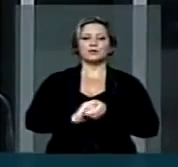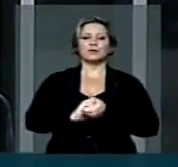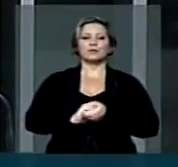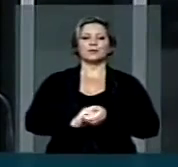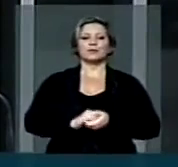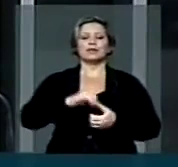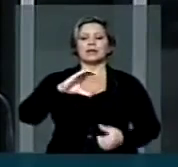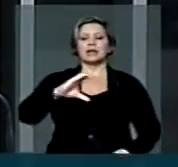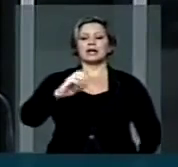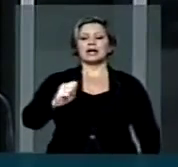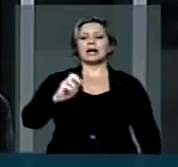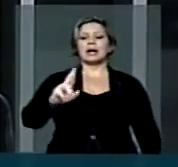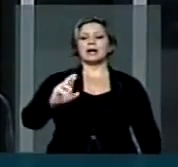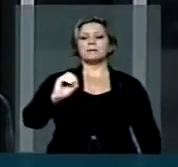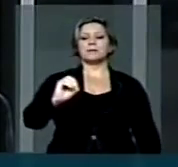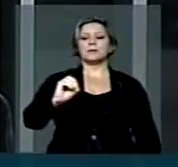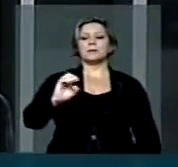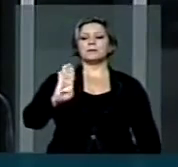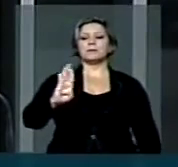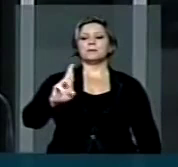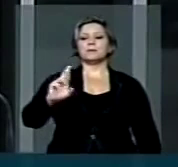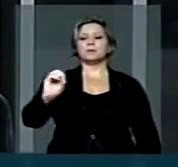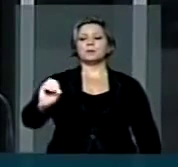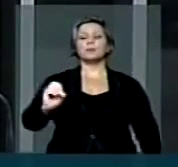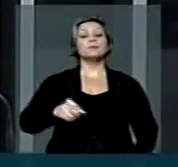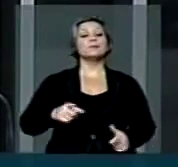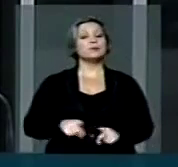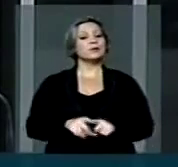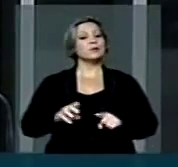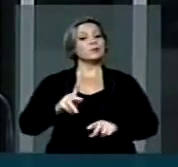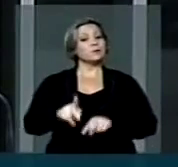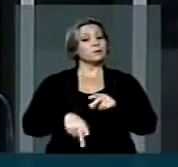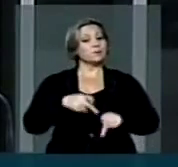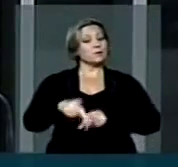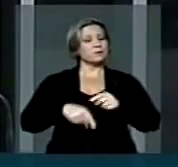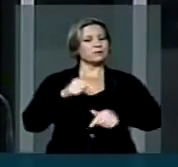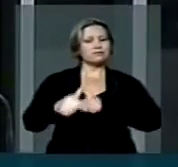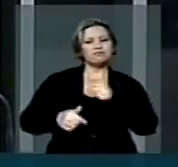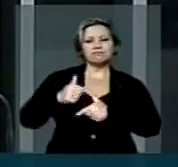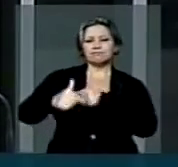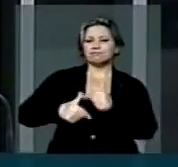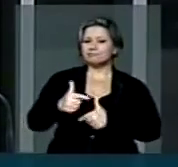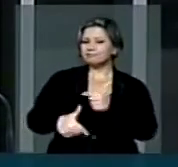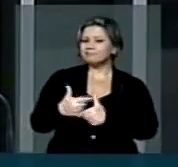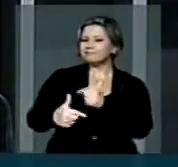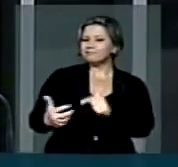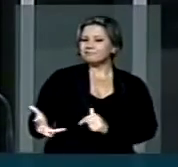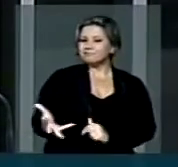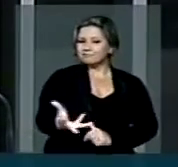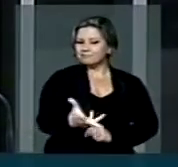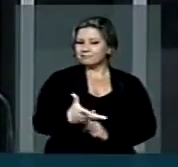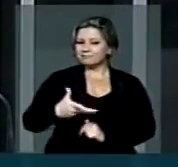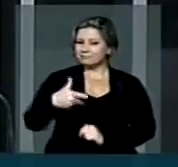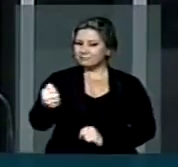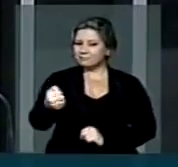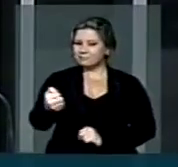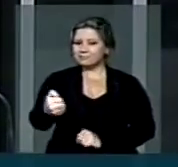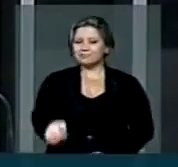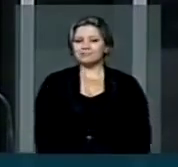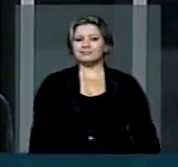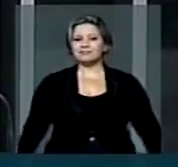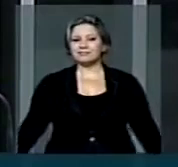povo de Cabrobó, que tem feito um trabalho extraordinário na...